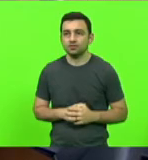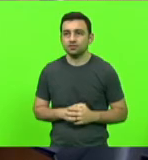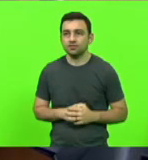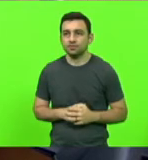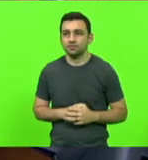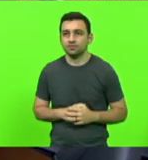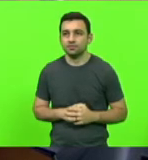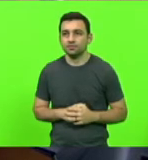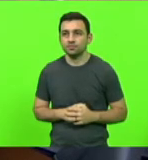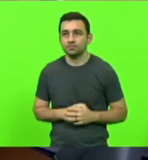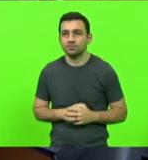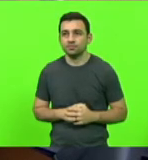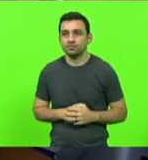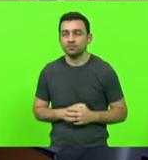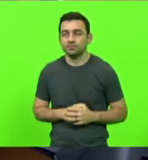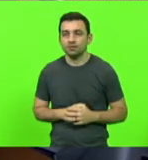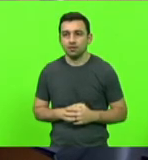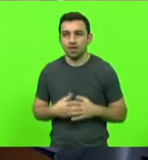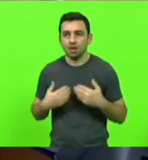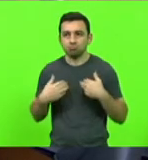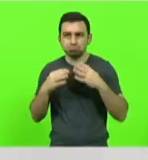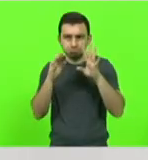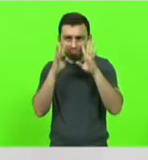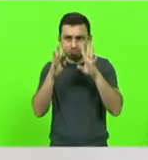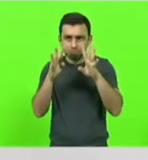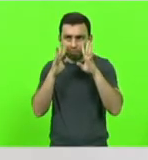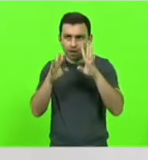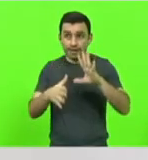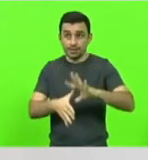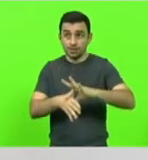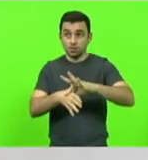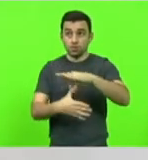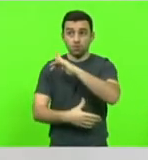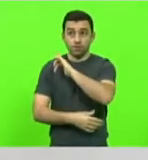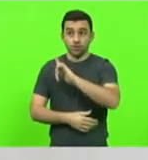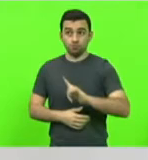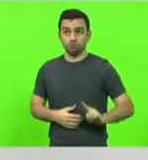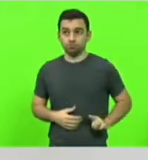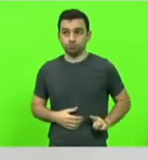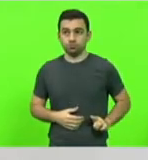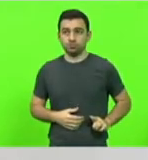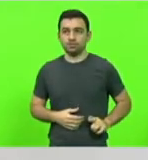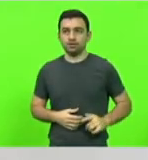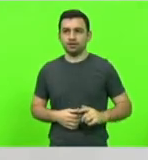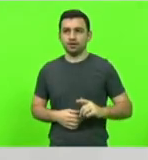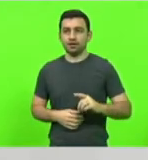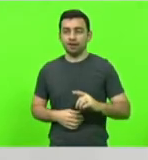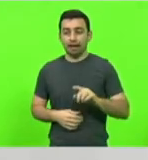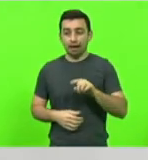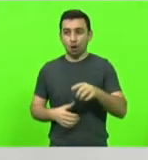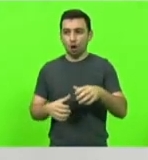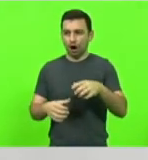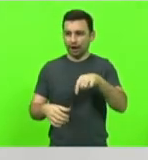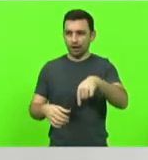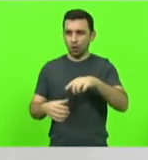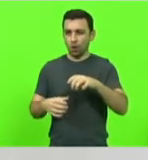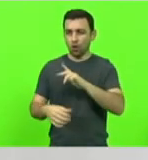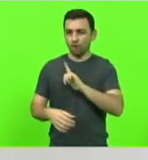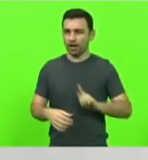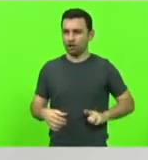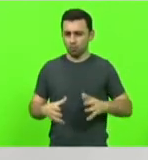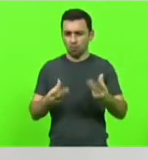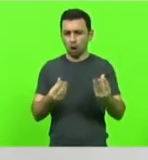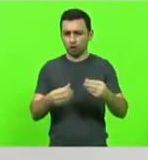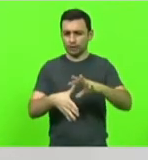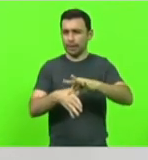Estava aqui escutando um dos muitos líderes de governo, né? Porque o governo para ter líder de governo, né?